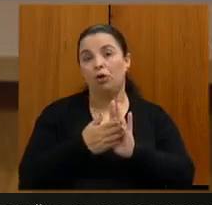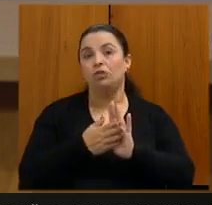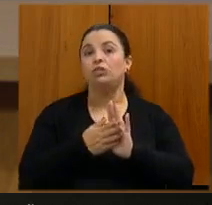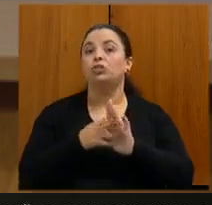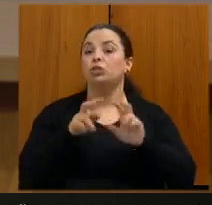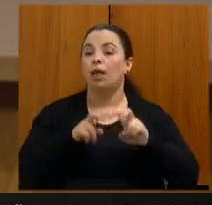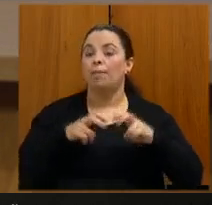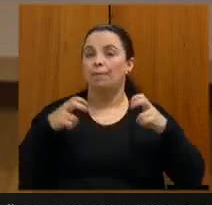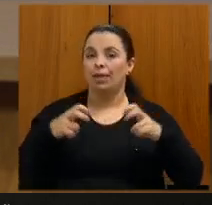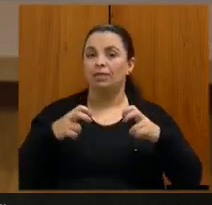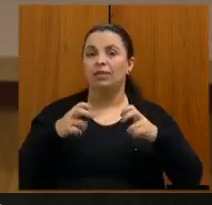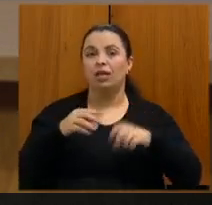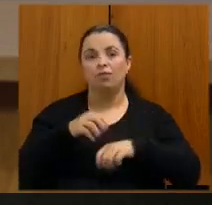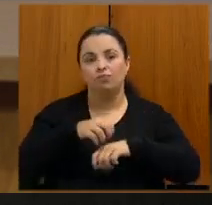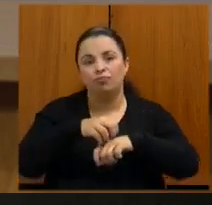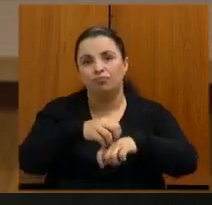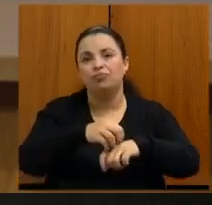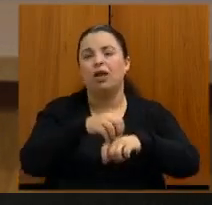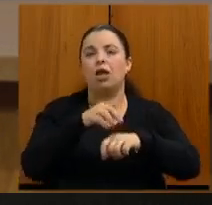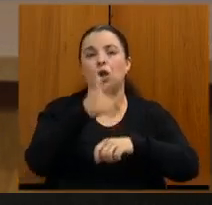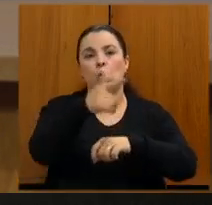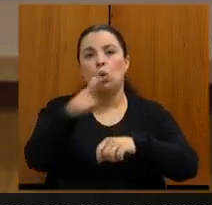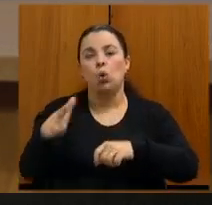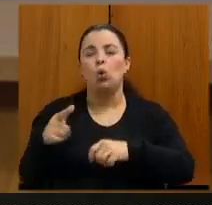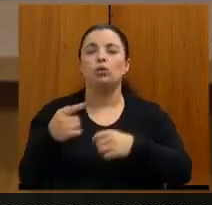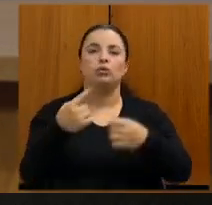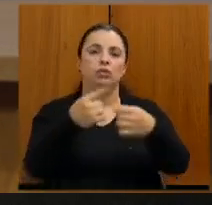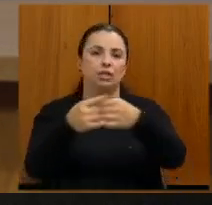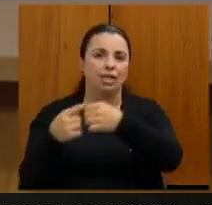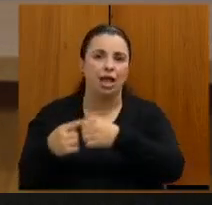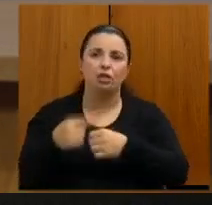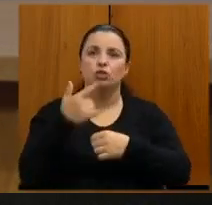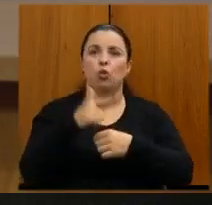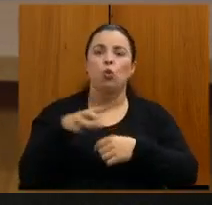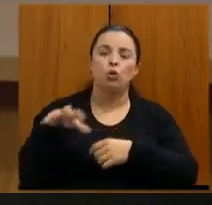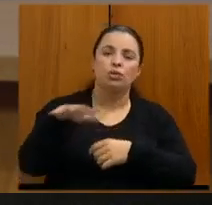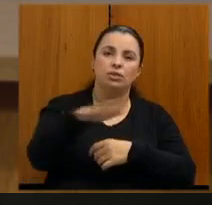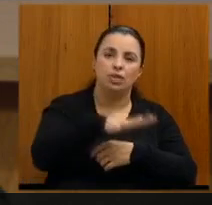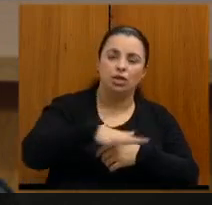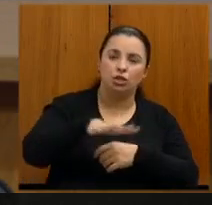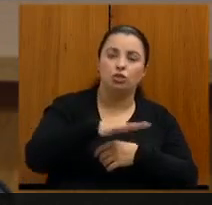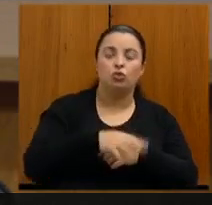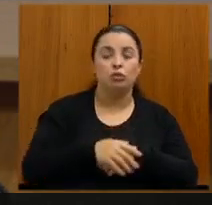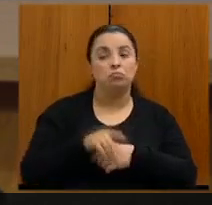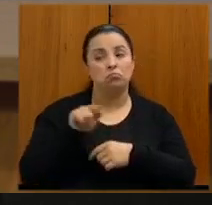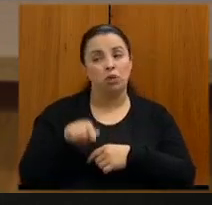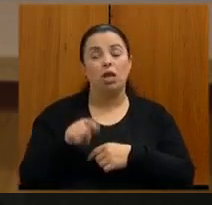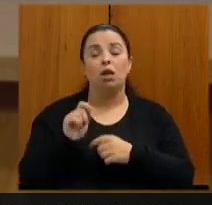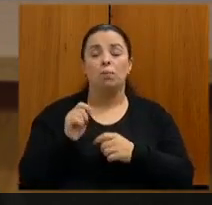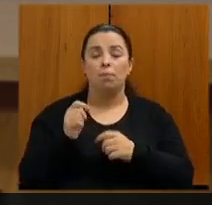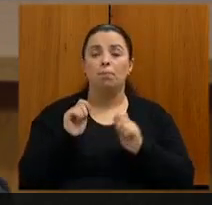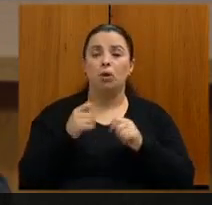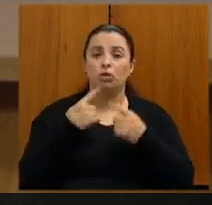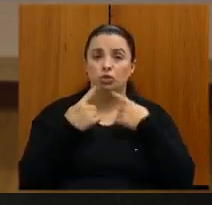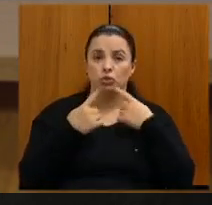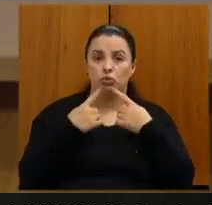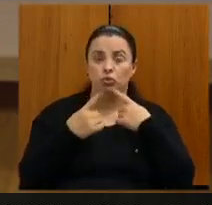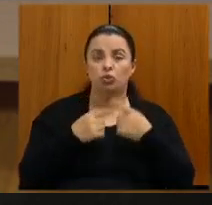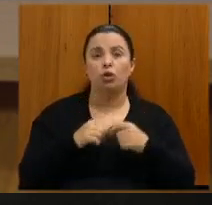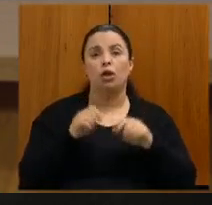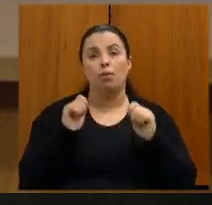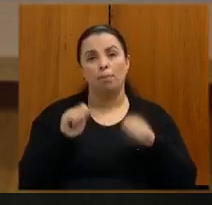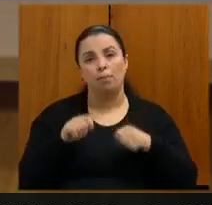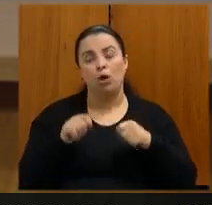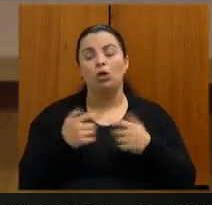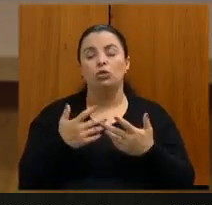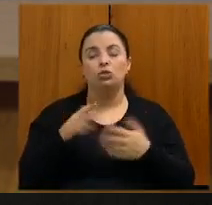discutir com os outros atores que compõem a mesa né Eu acho que essa é uma discussão que a gente pode convidá-los a